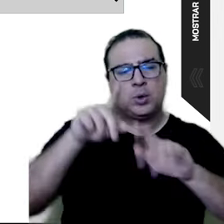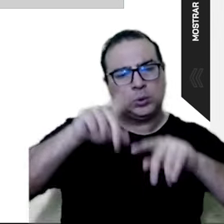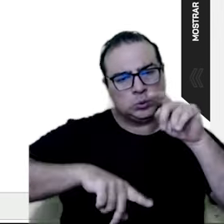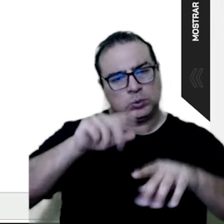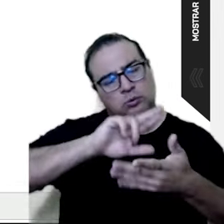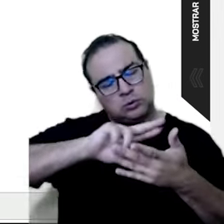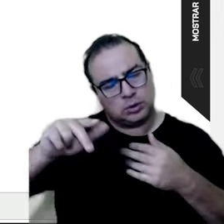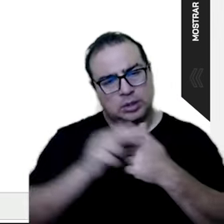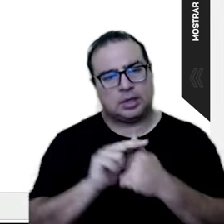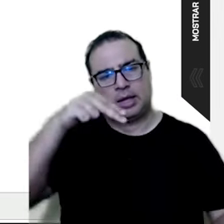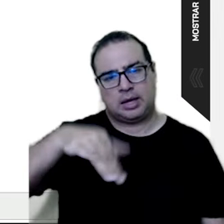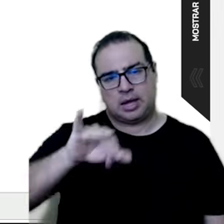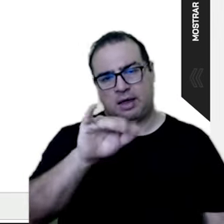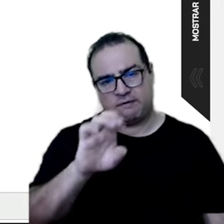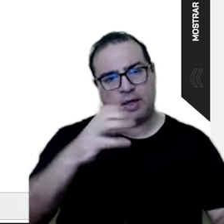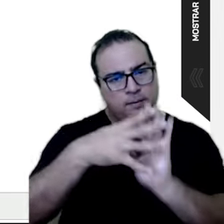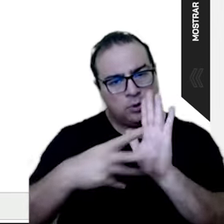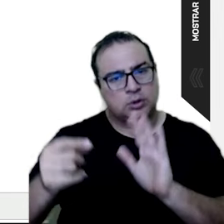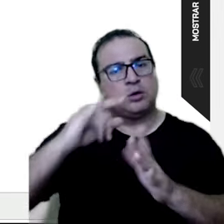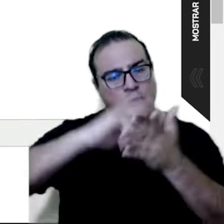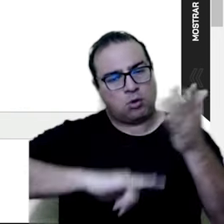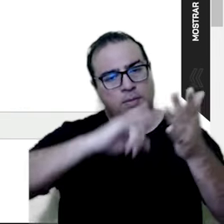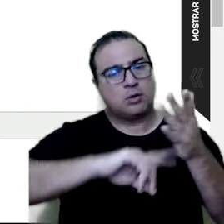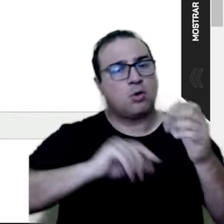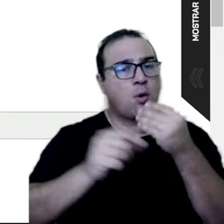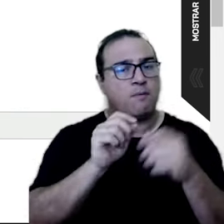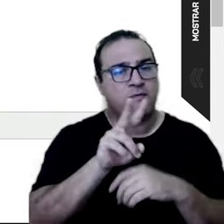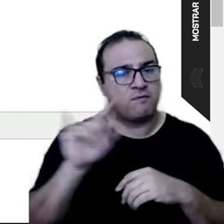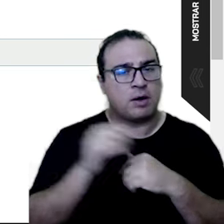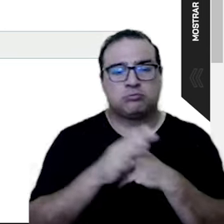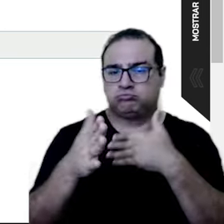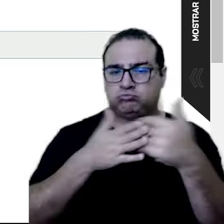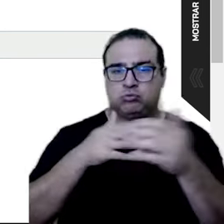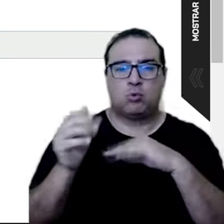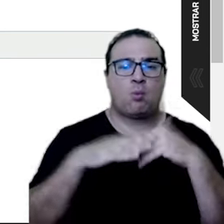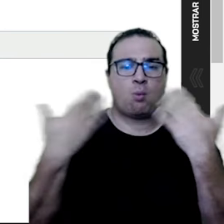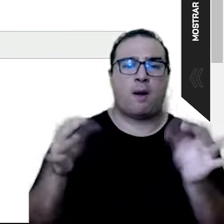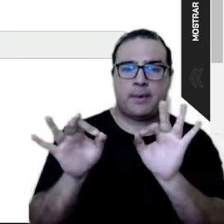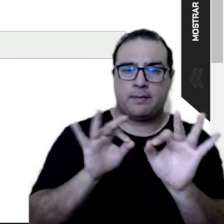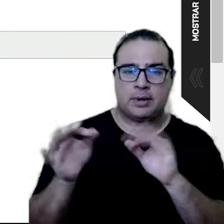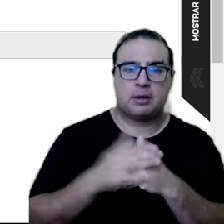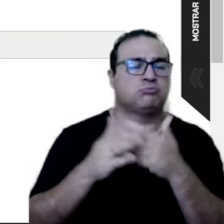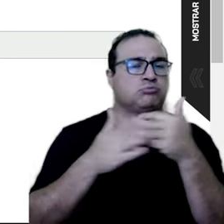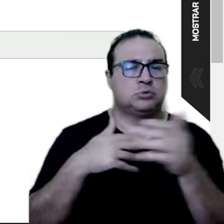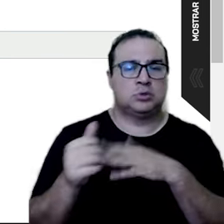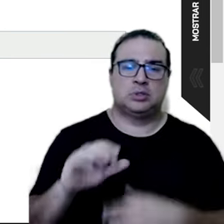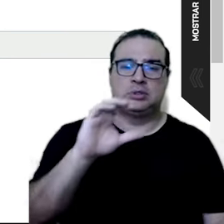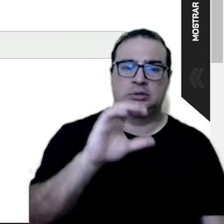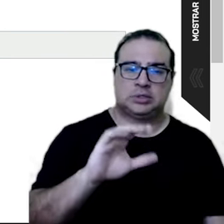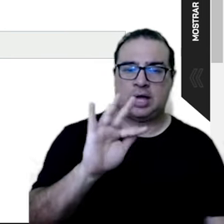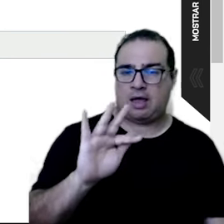produtos e tal para nfe o modelo do documento vai ser independente do que eu emitir independente da